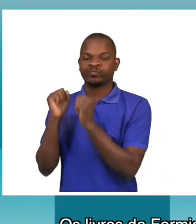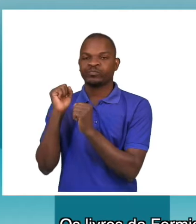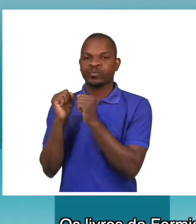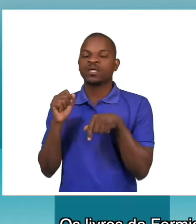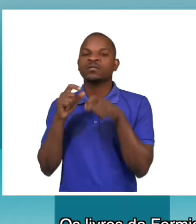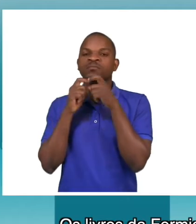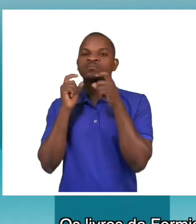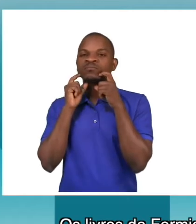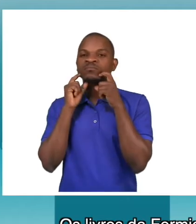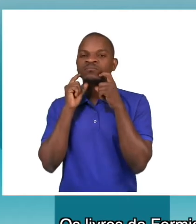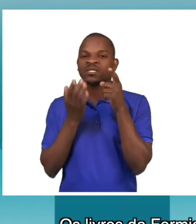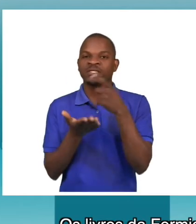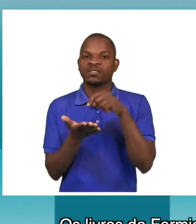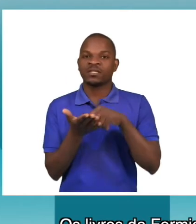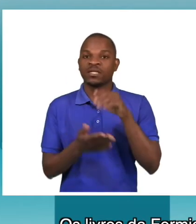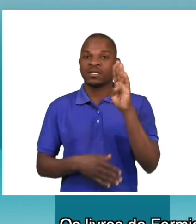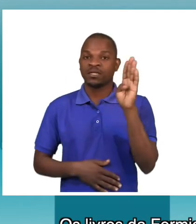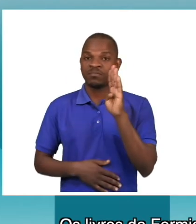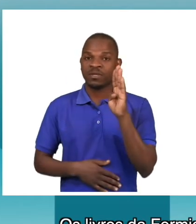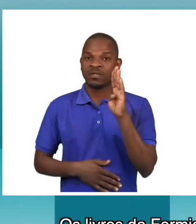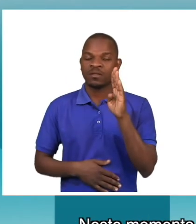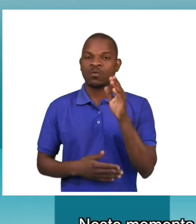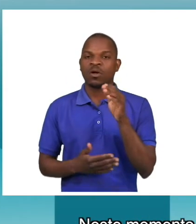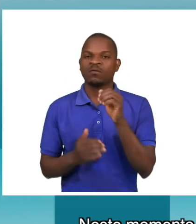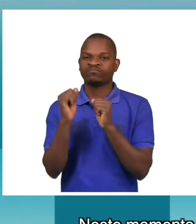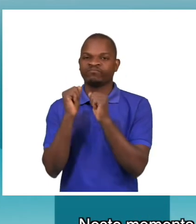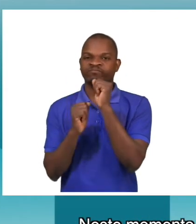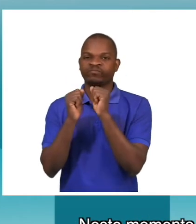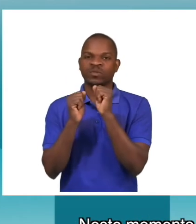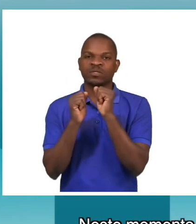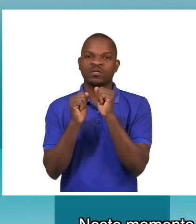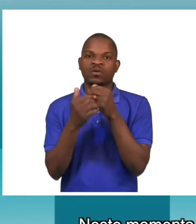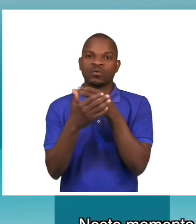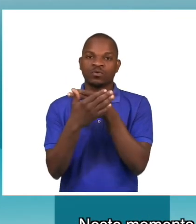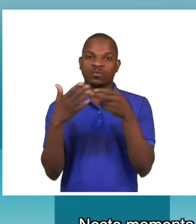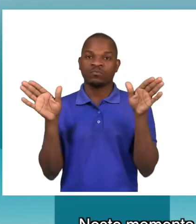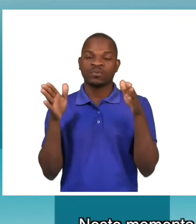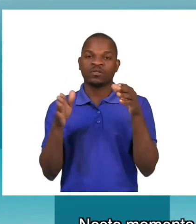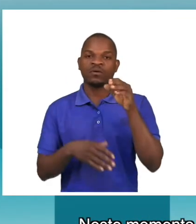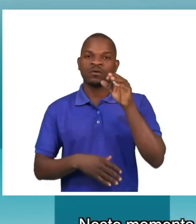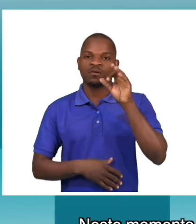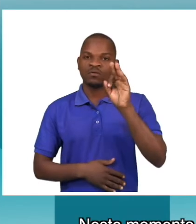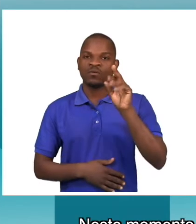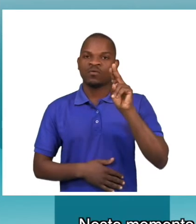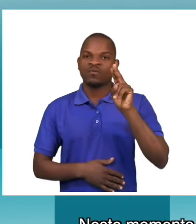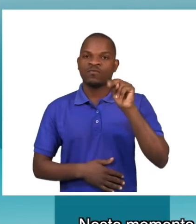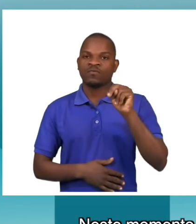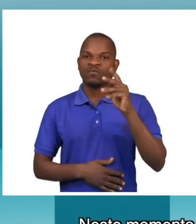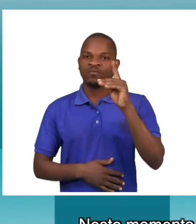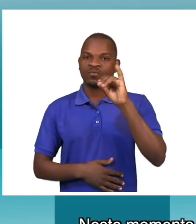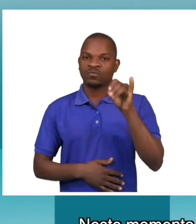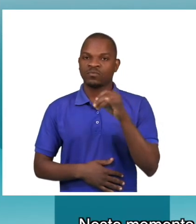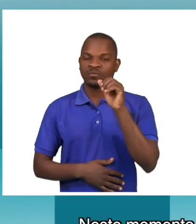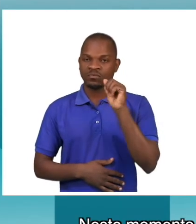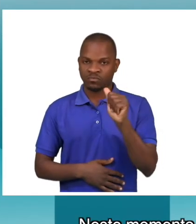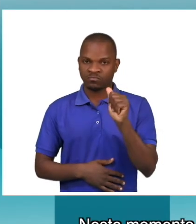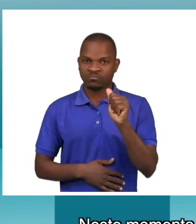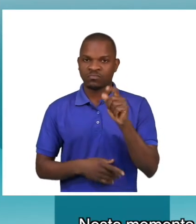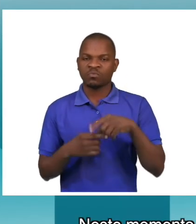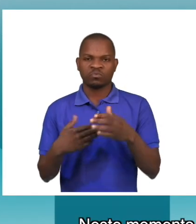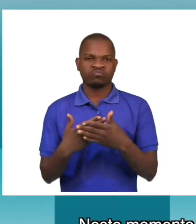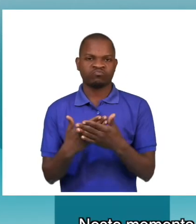editora moçambicana da Beira que é a editora Funza neste momento o livro da Borboleta Moarussi já está